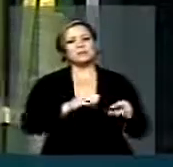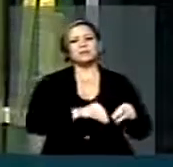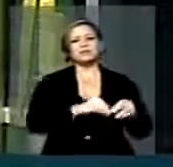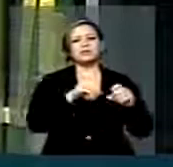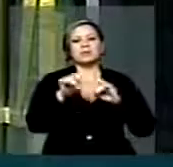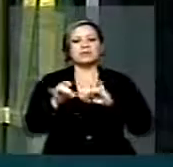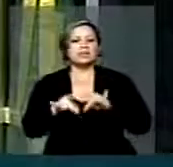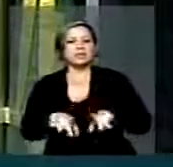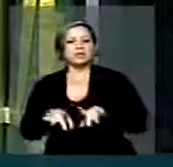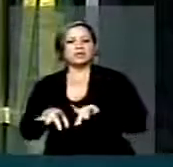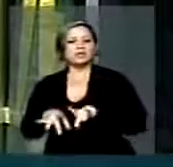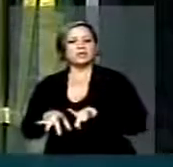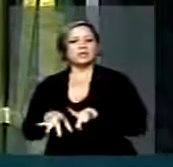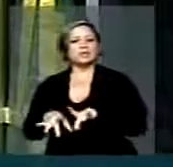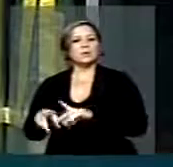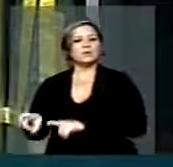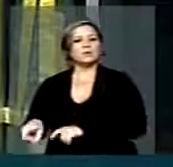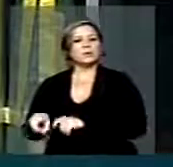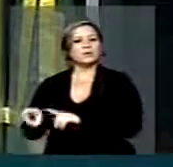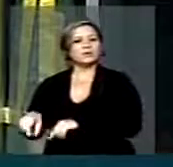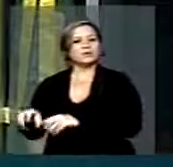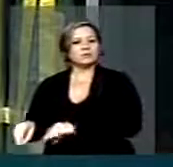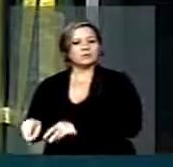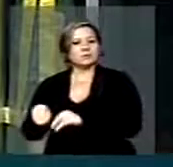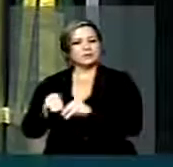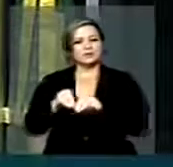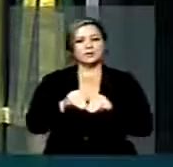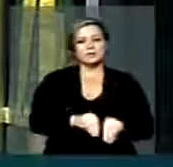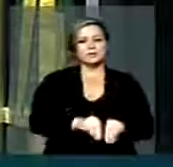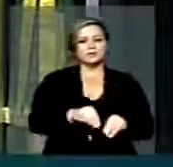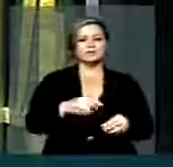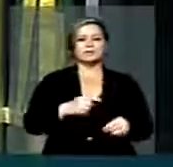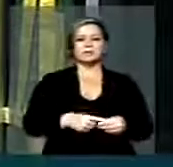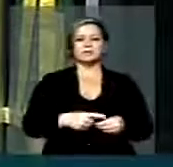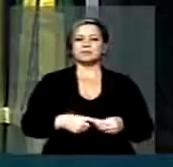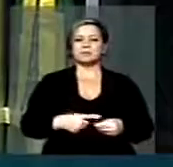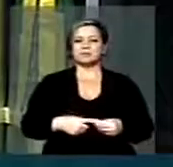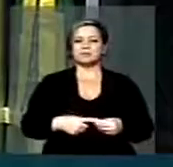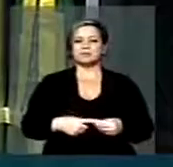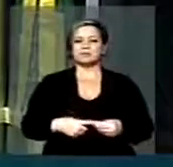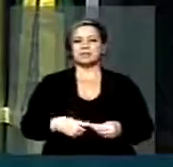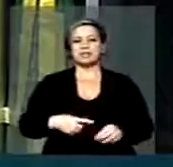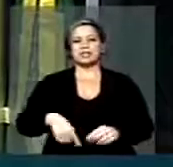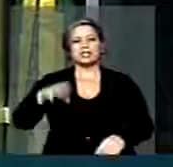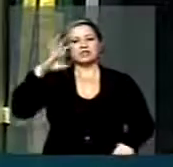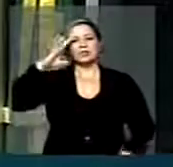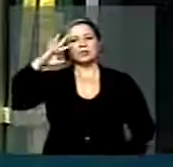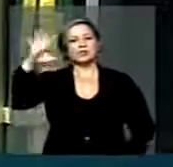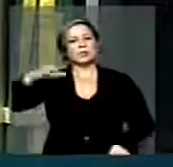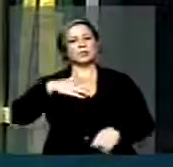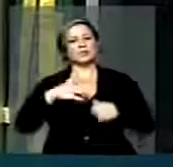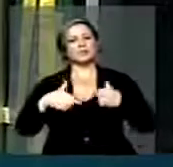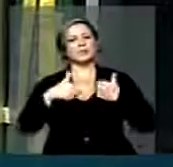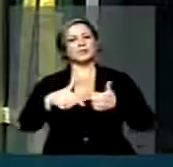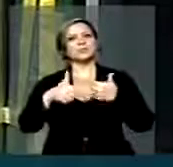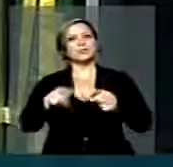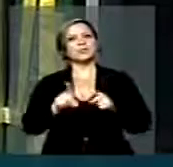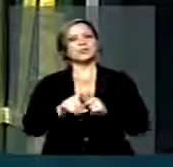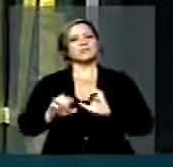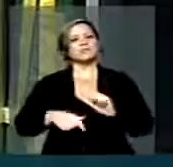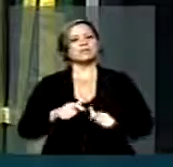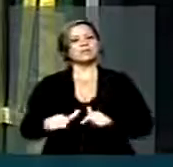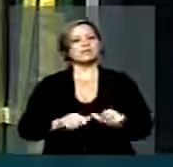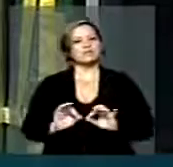cidades. Vem com a mala e com a esperança, e com determinação, com o espírito empreendedor, e